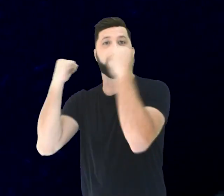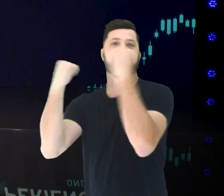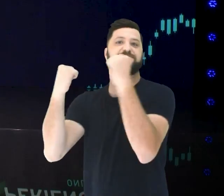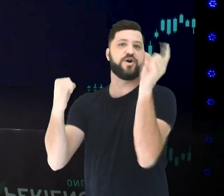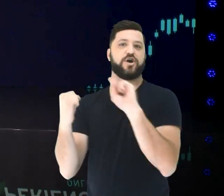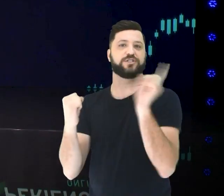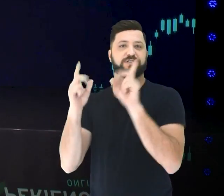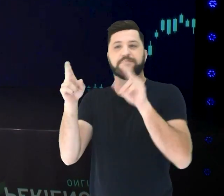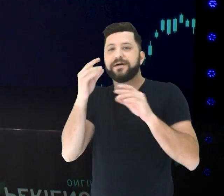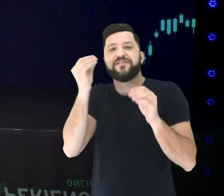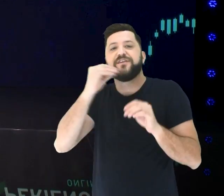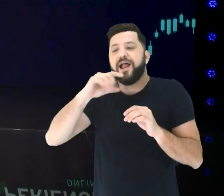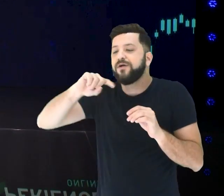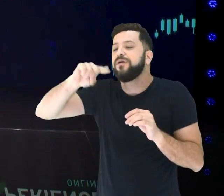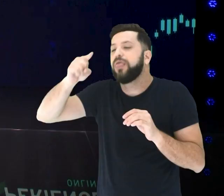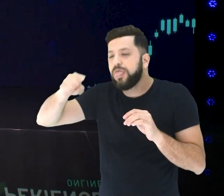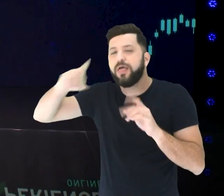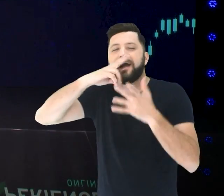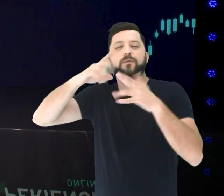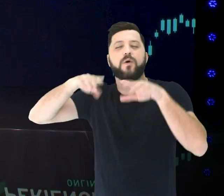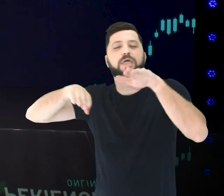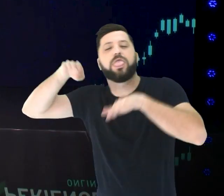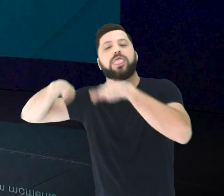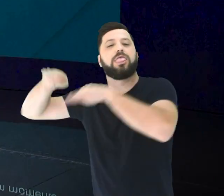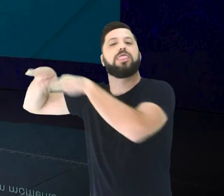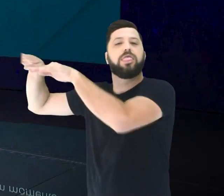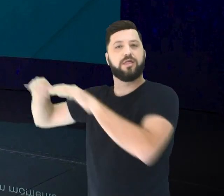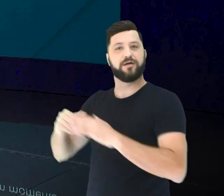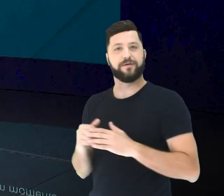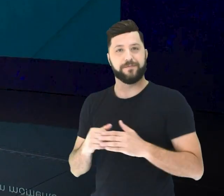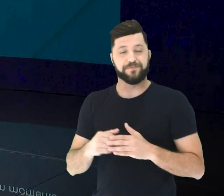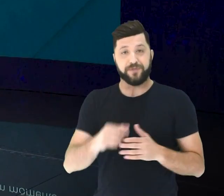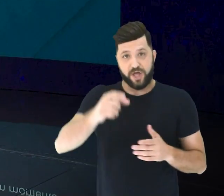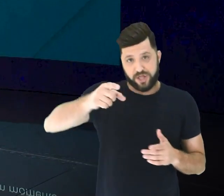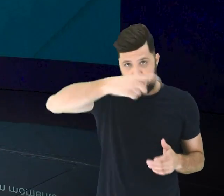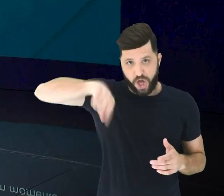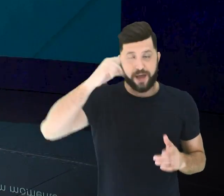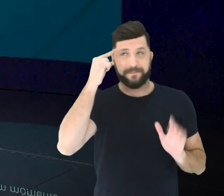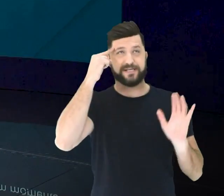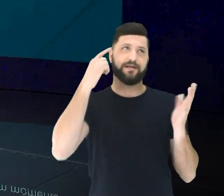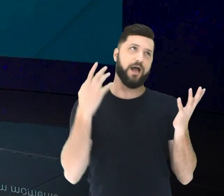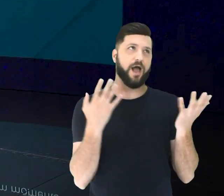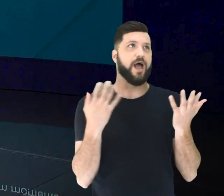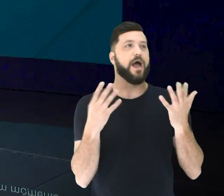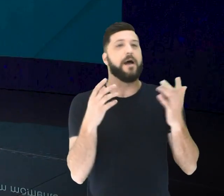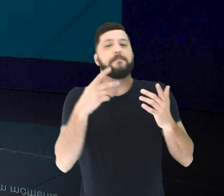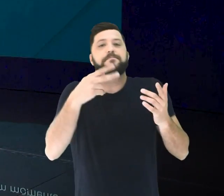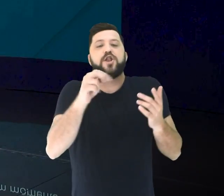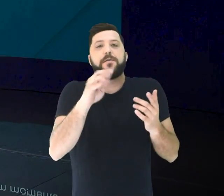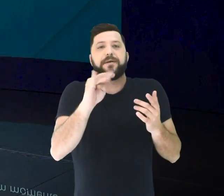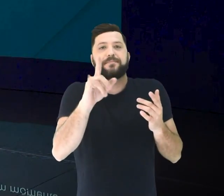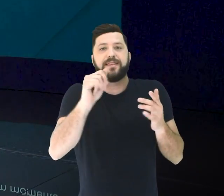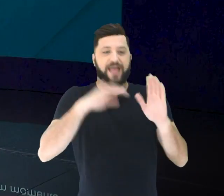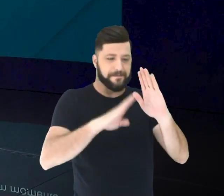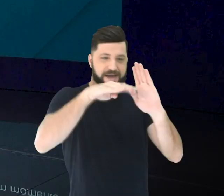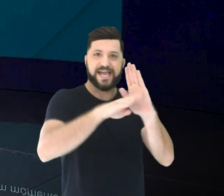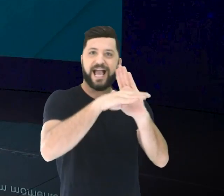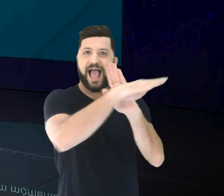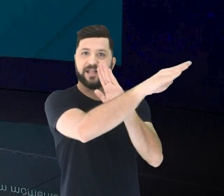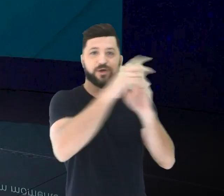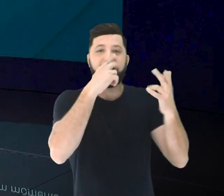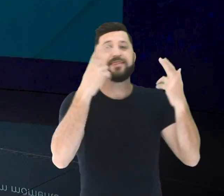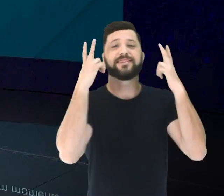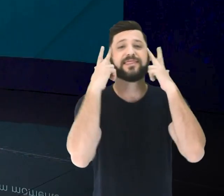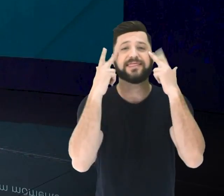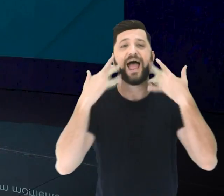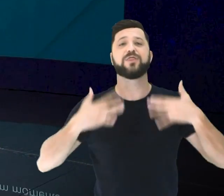acontece quando a gente pensa no movimento forte entendeu forte no mercado a gente pensa em continuidade de forma natural quando na verdade através